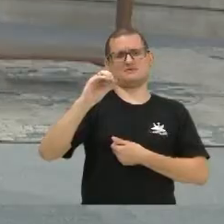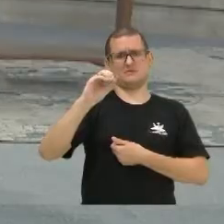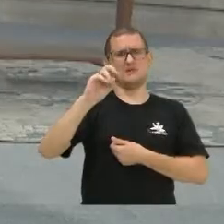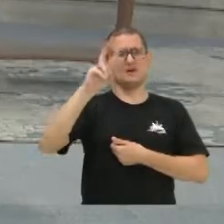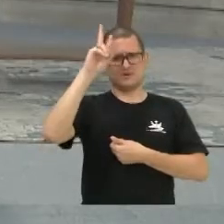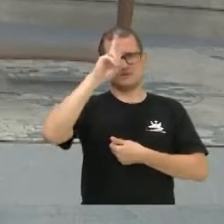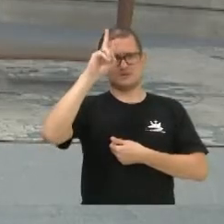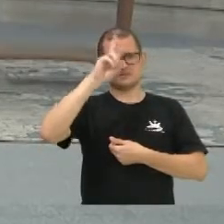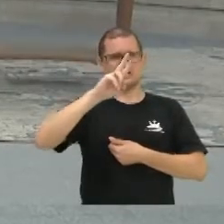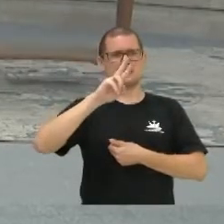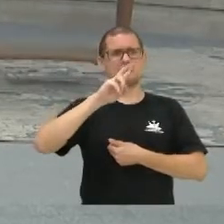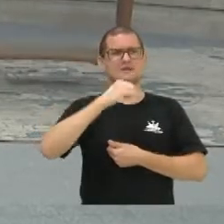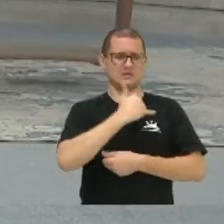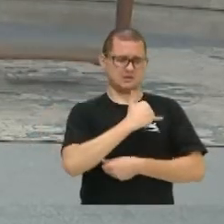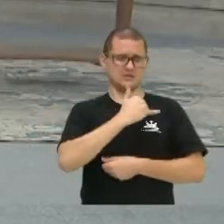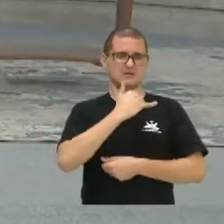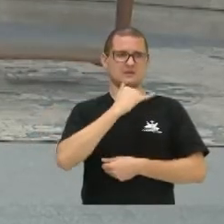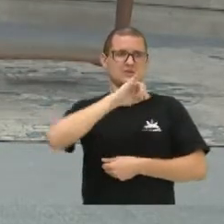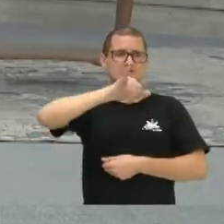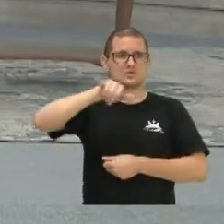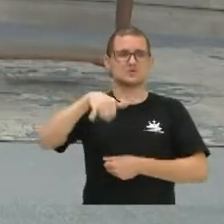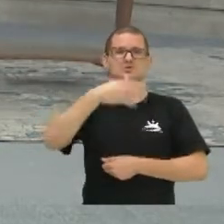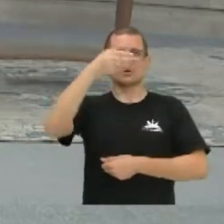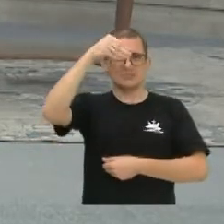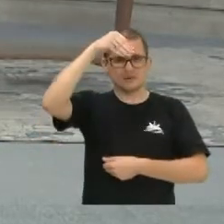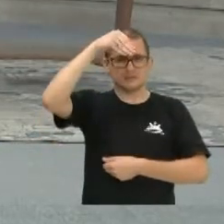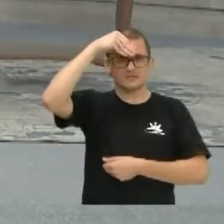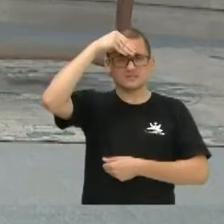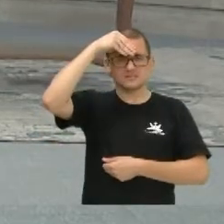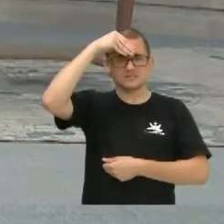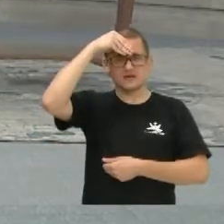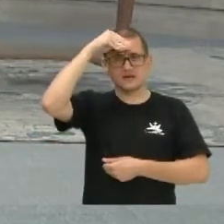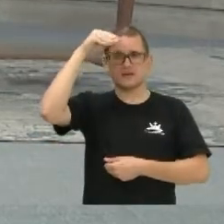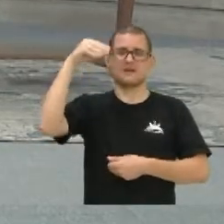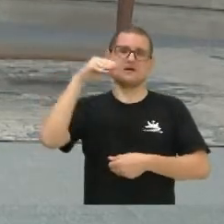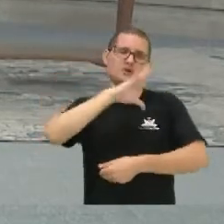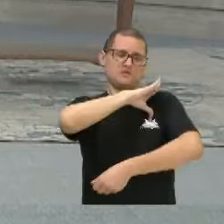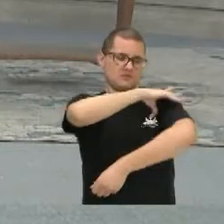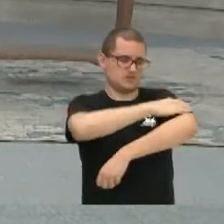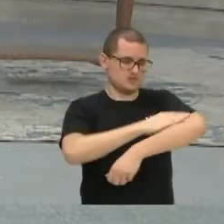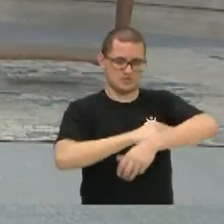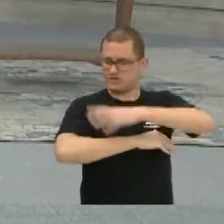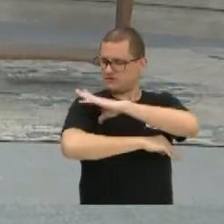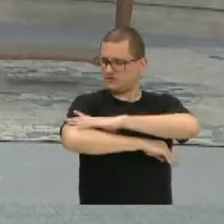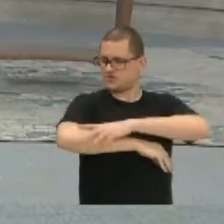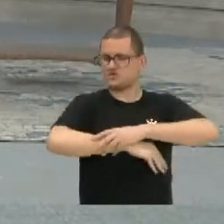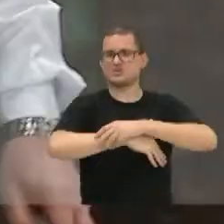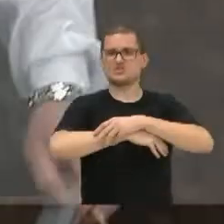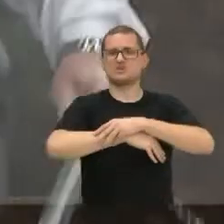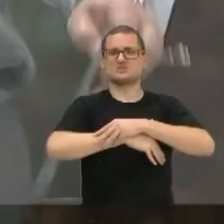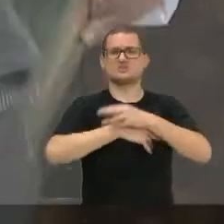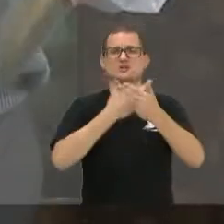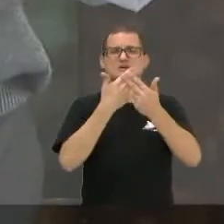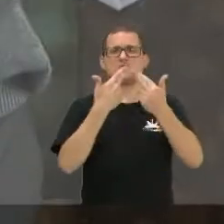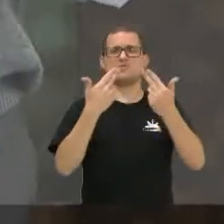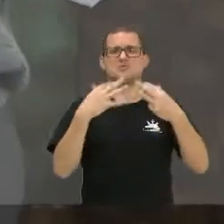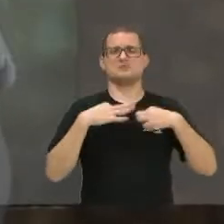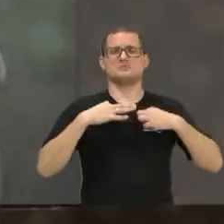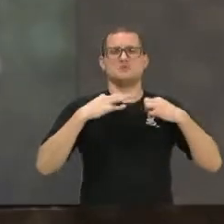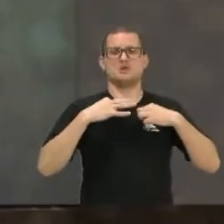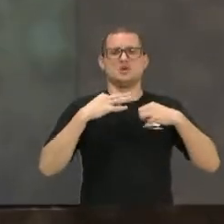joão batista se vestia de pele de de pele de camelos não é